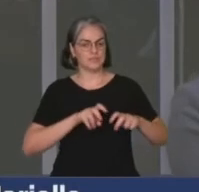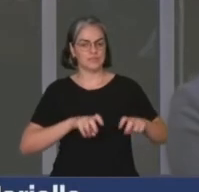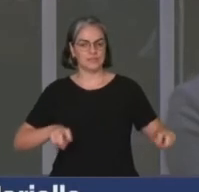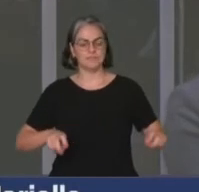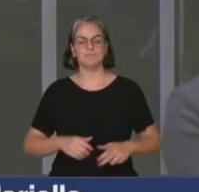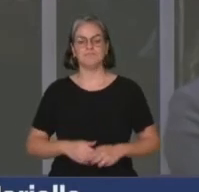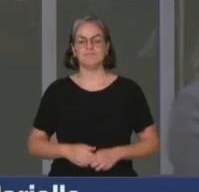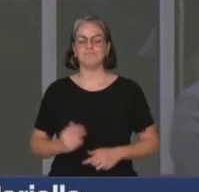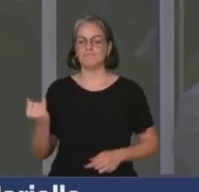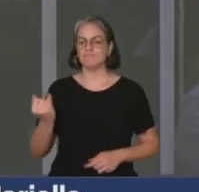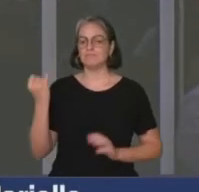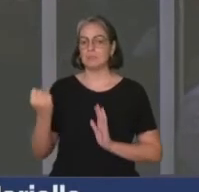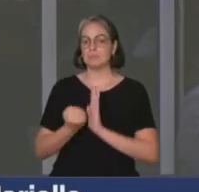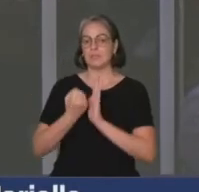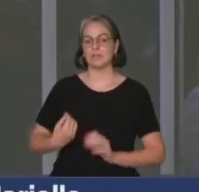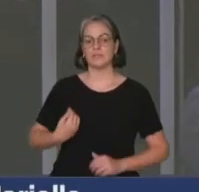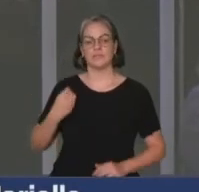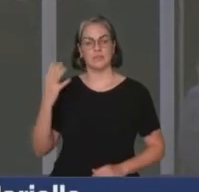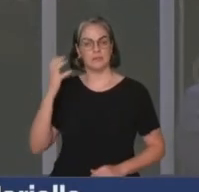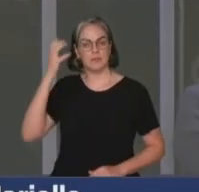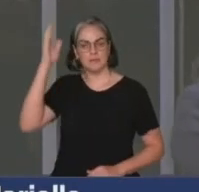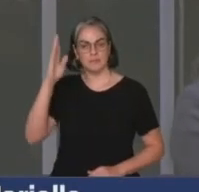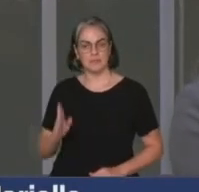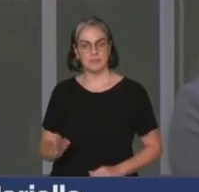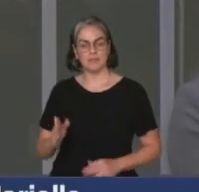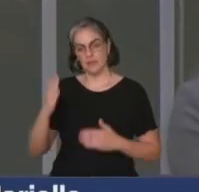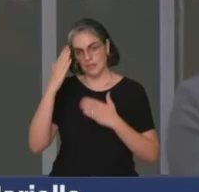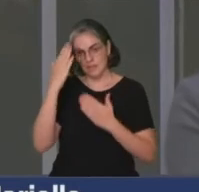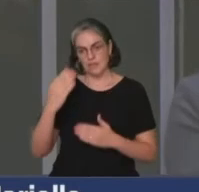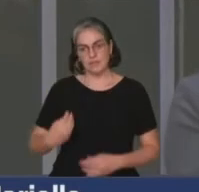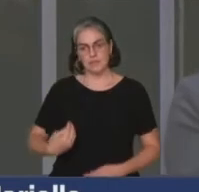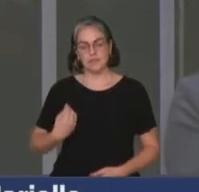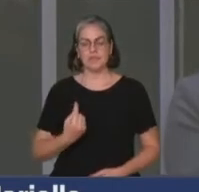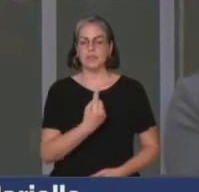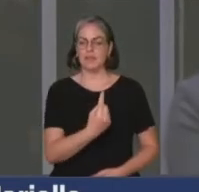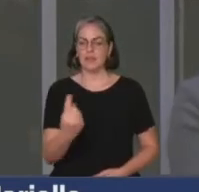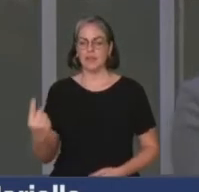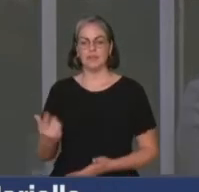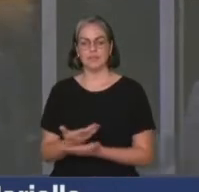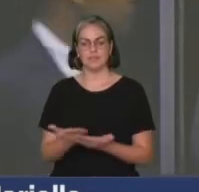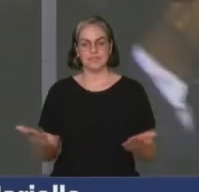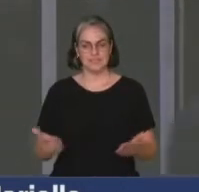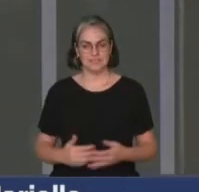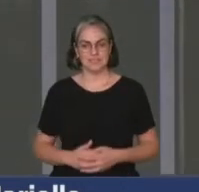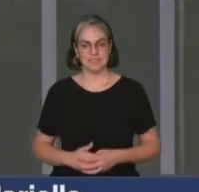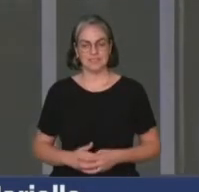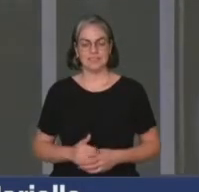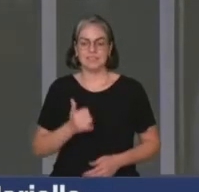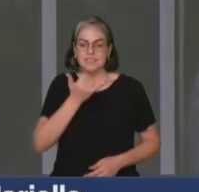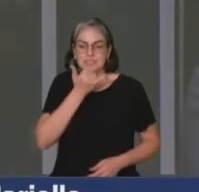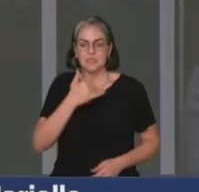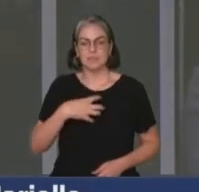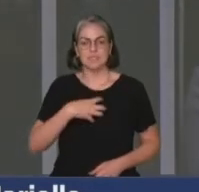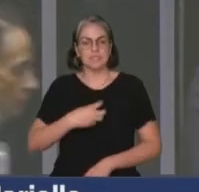E gostaria de agradecer a presença de cada um e cada um aqui, desde já pedindo desculpa pela minha emoção.